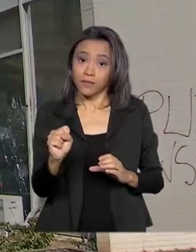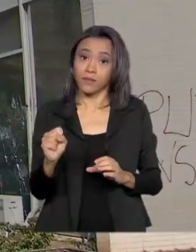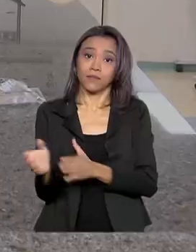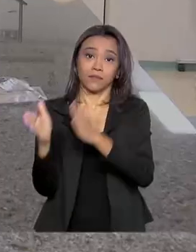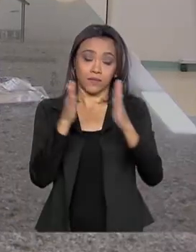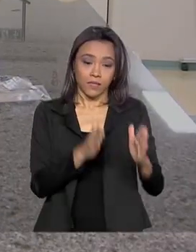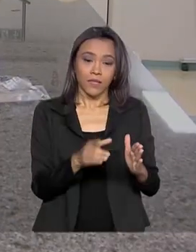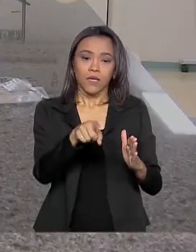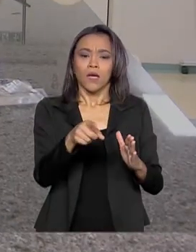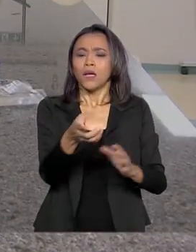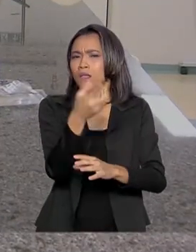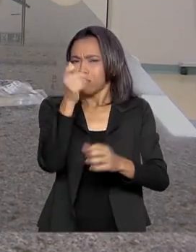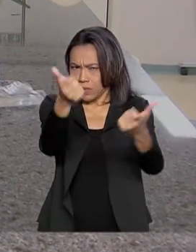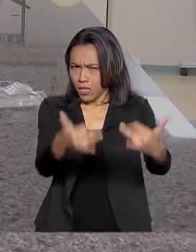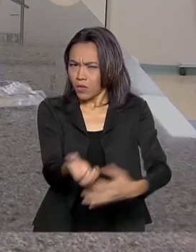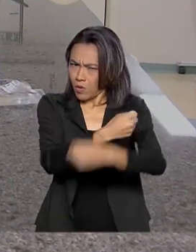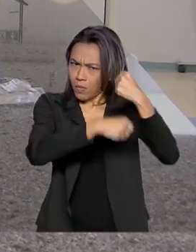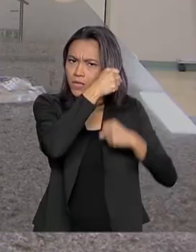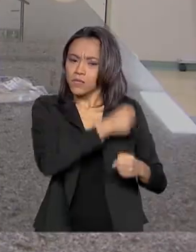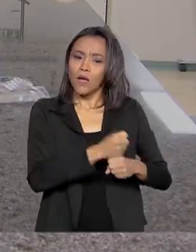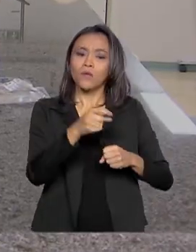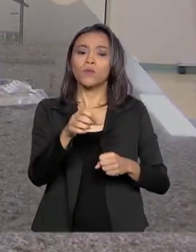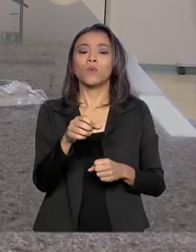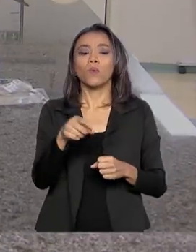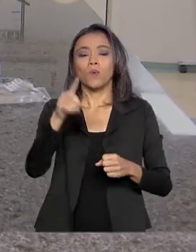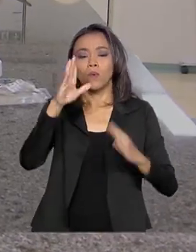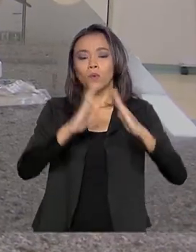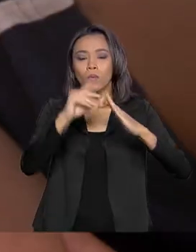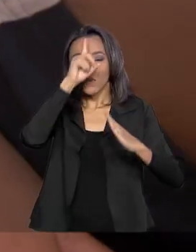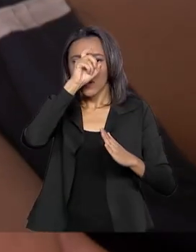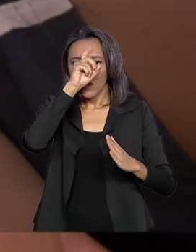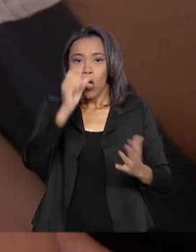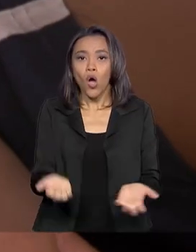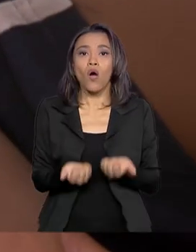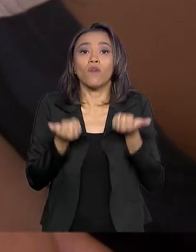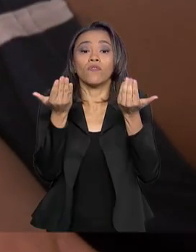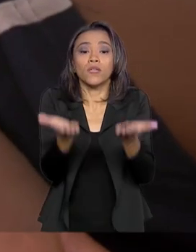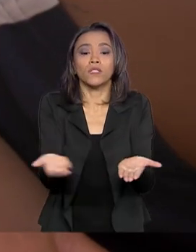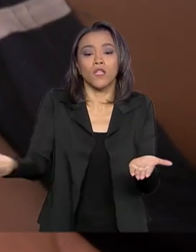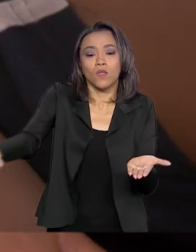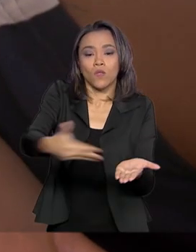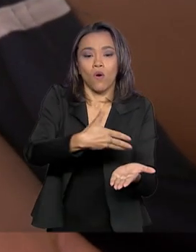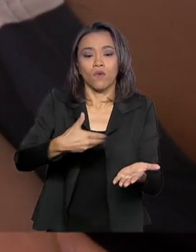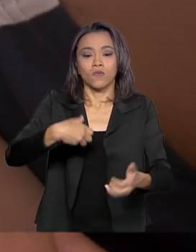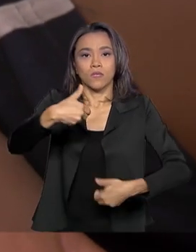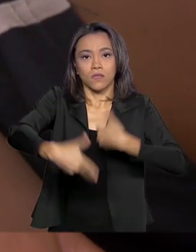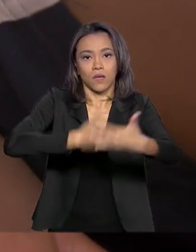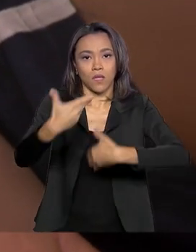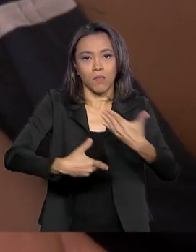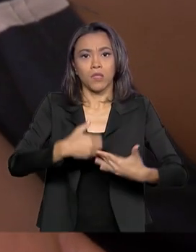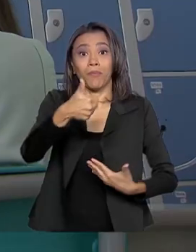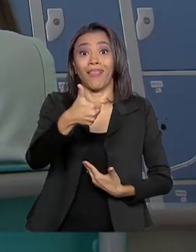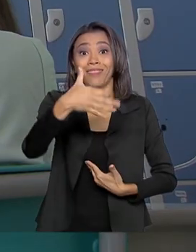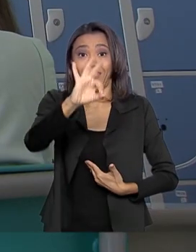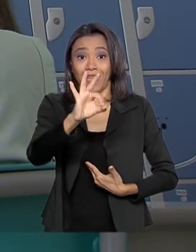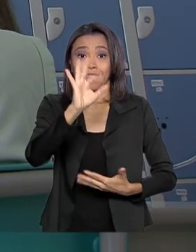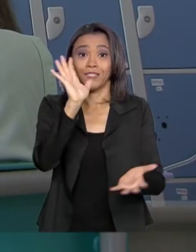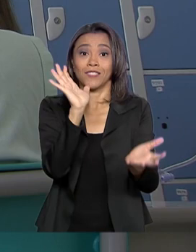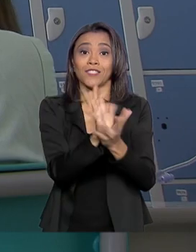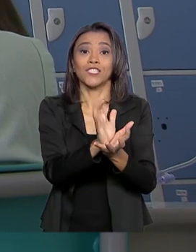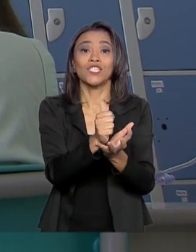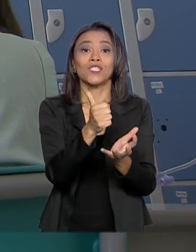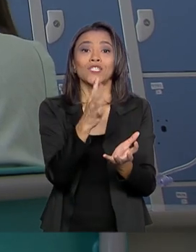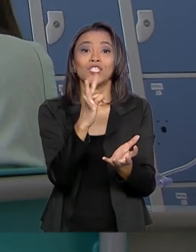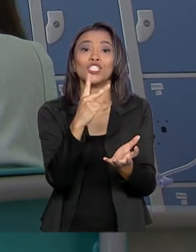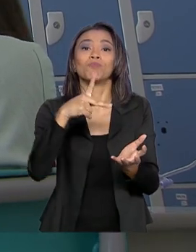múltipla. No ano passado, o Sistema Único de Saúde passou a oferecer novos tratamentos para 10 diferentes tipos e publicou